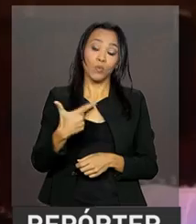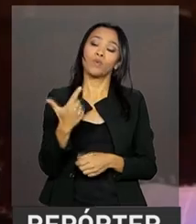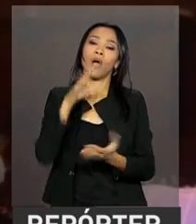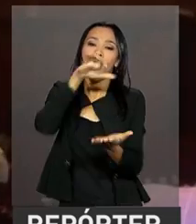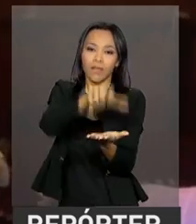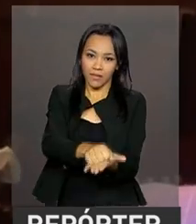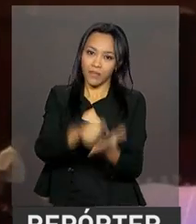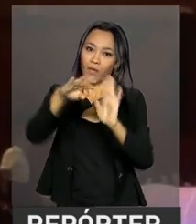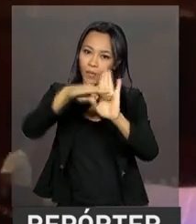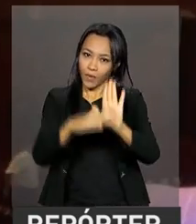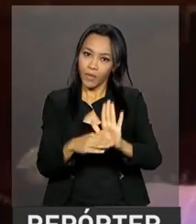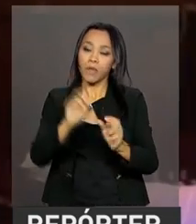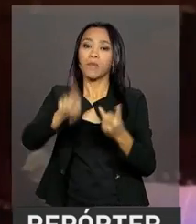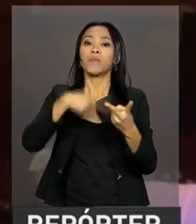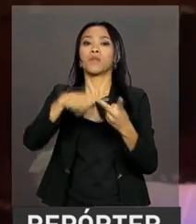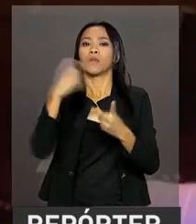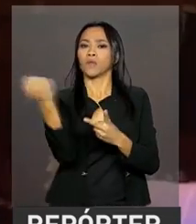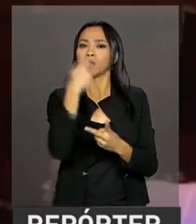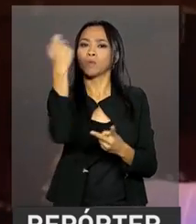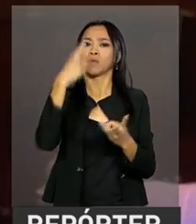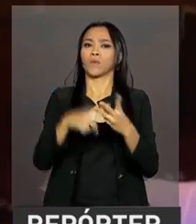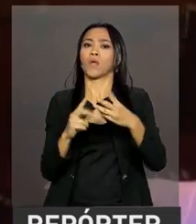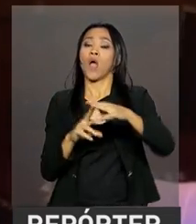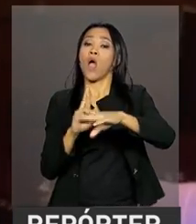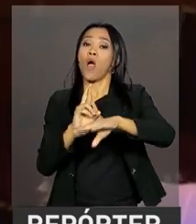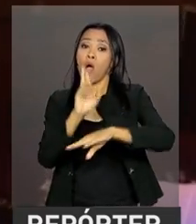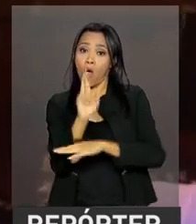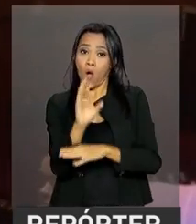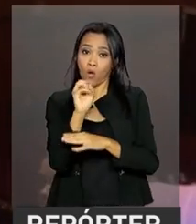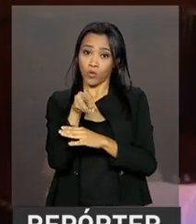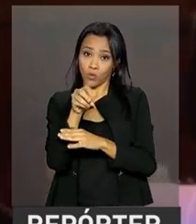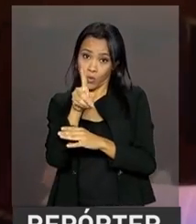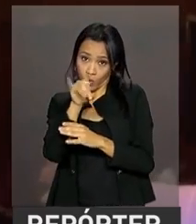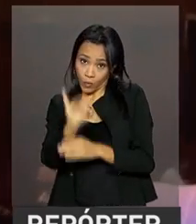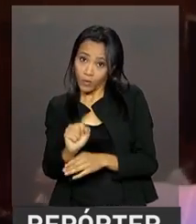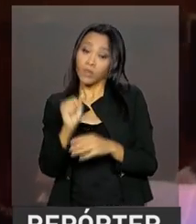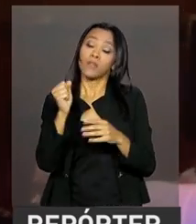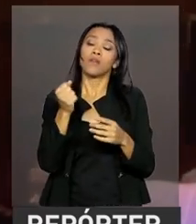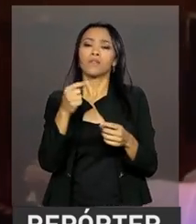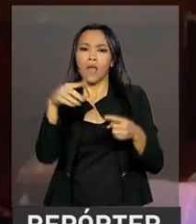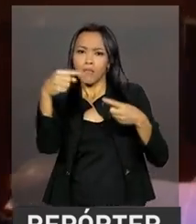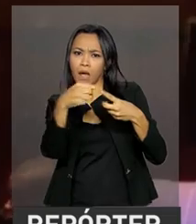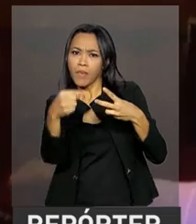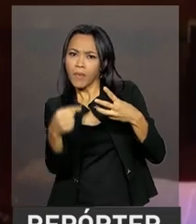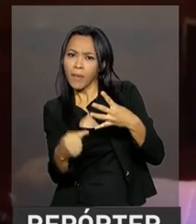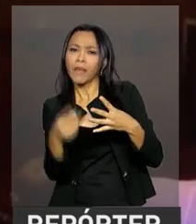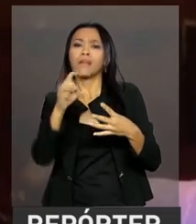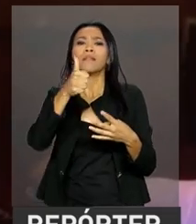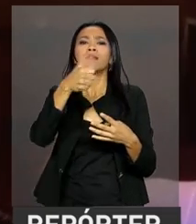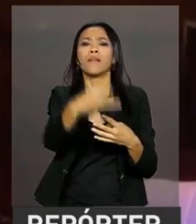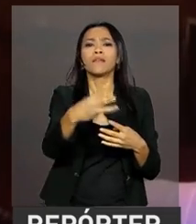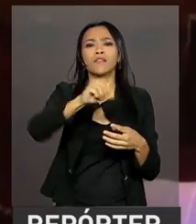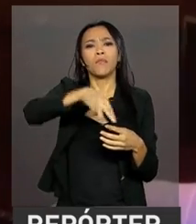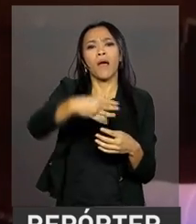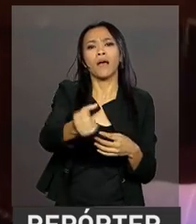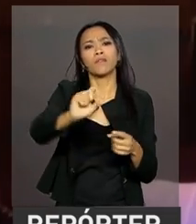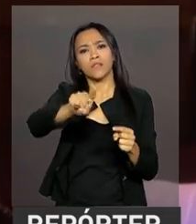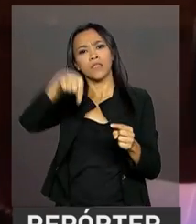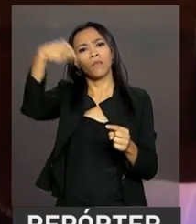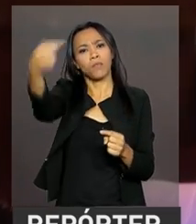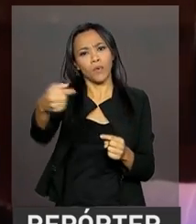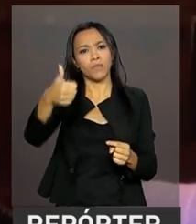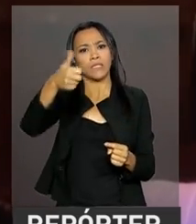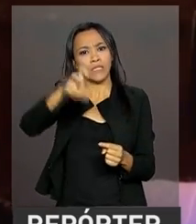o Rio Grande do Sul Rondônia e o Distrito Federal estão com os lançamentos agendados respectivamente para 13 de Março e a segunda quinzena de